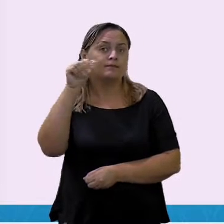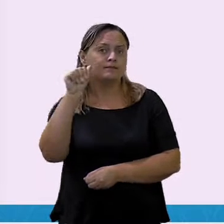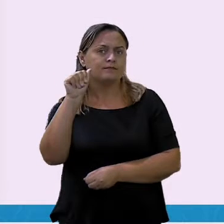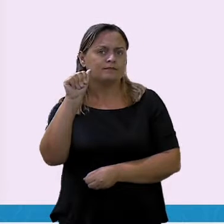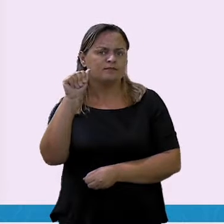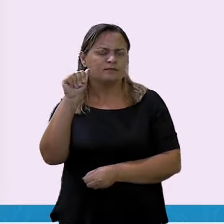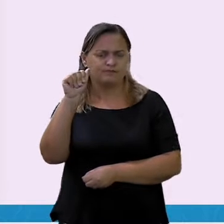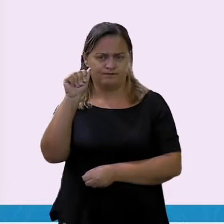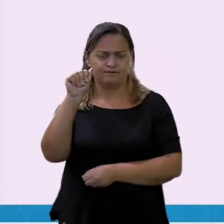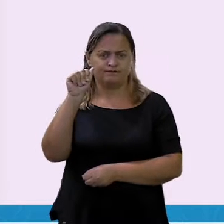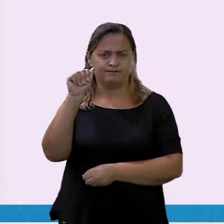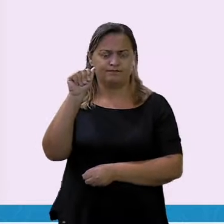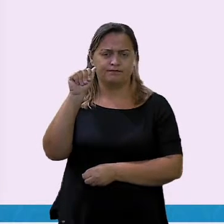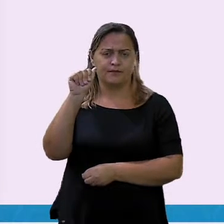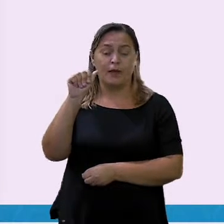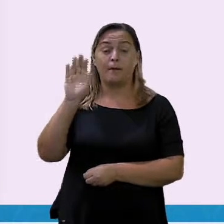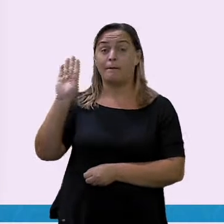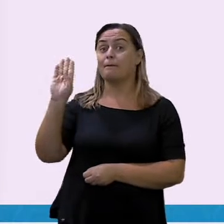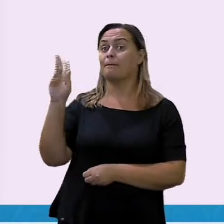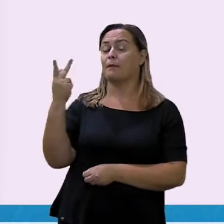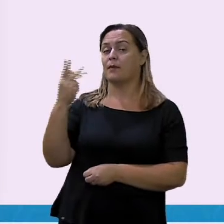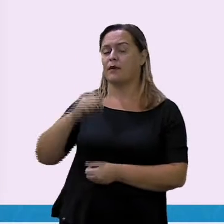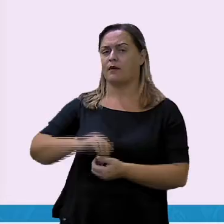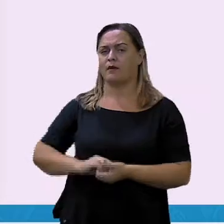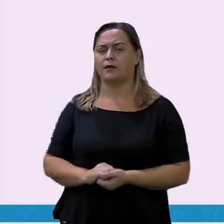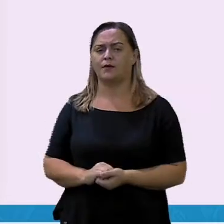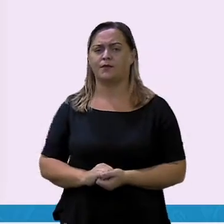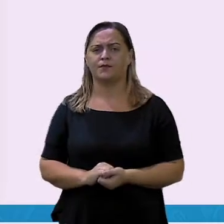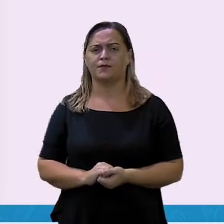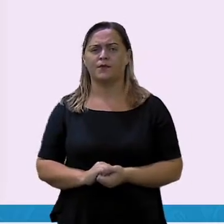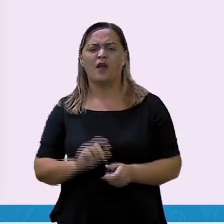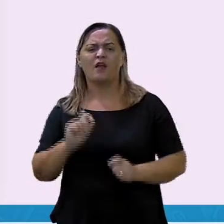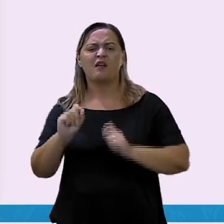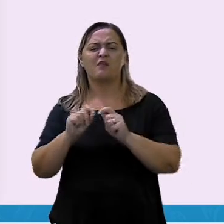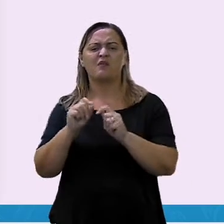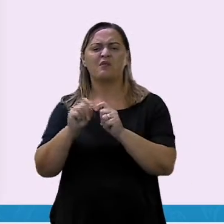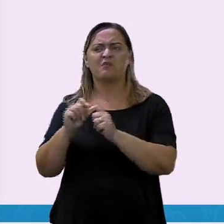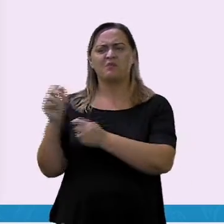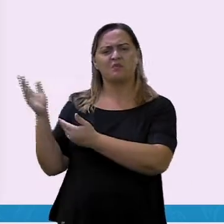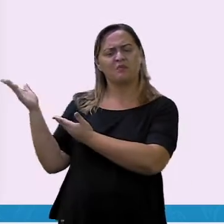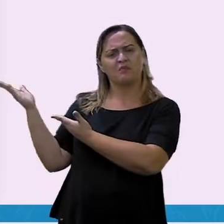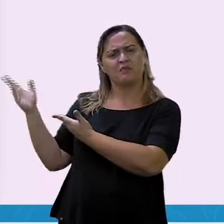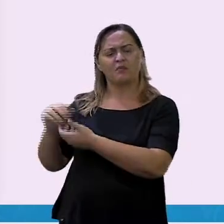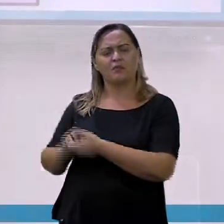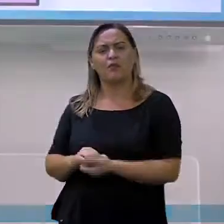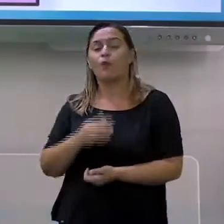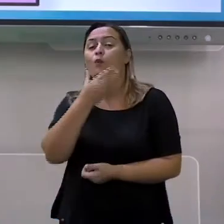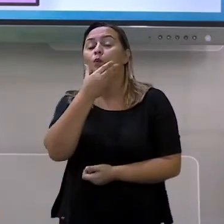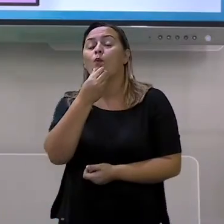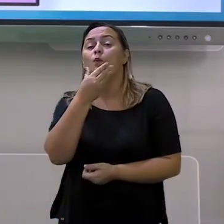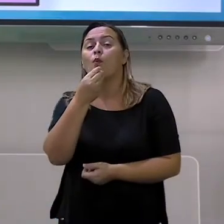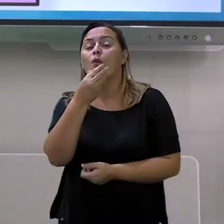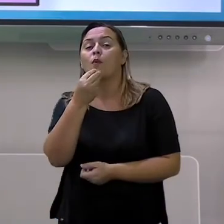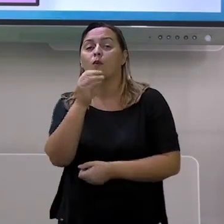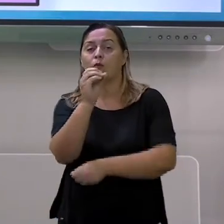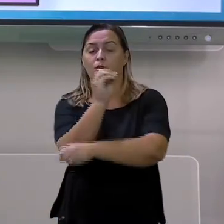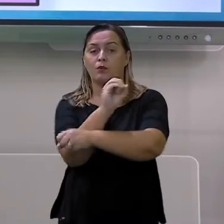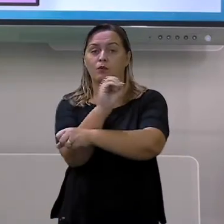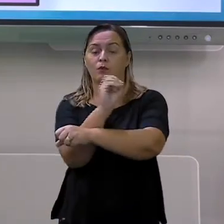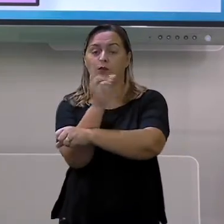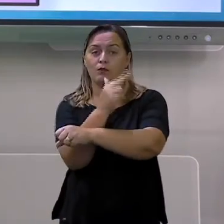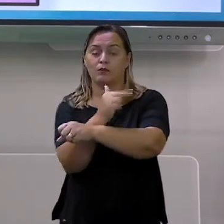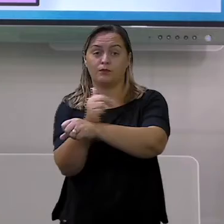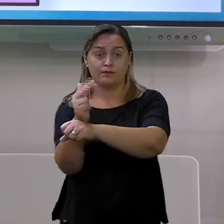Niemeyer. Vamos conhecer um pouquinho do museu, de todo o espaço organizado